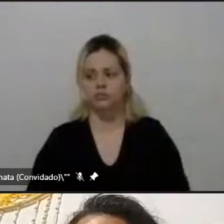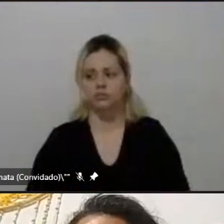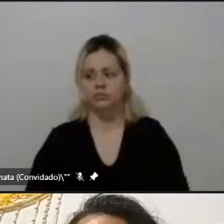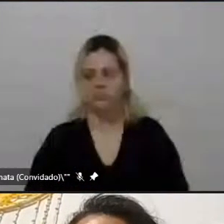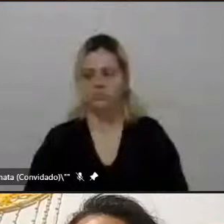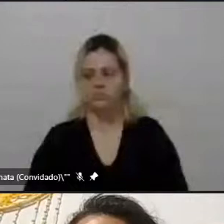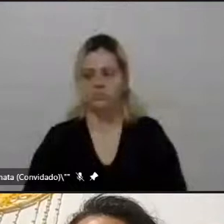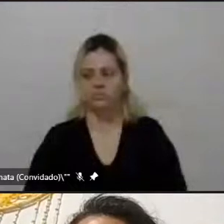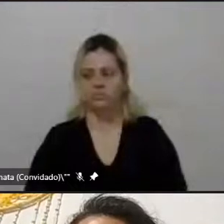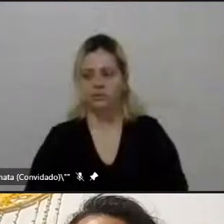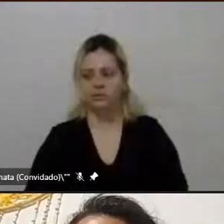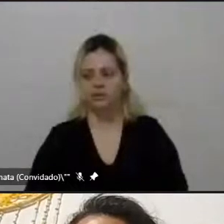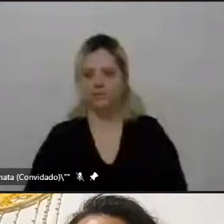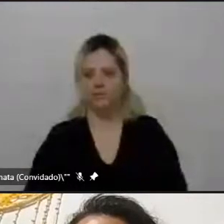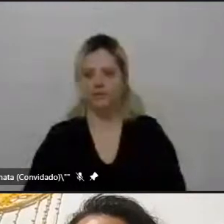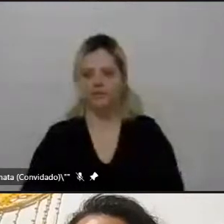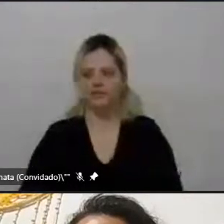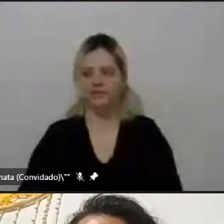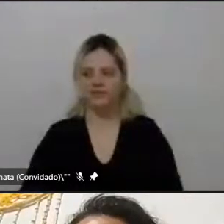Jair?